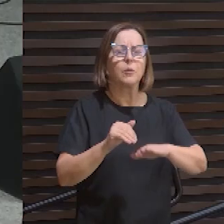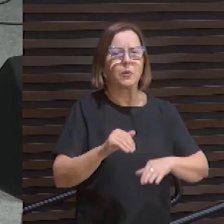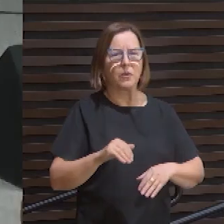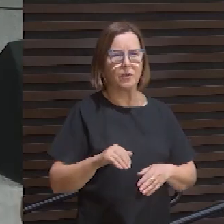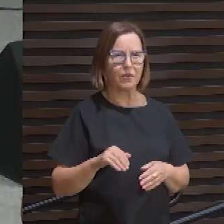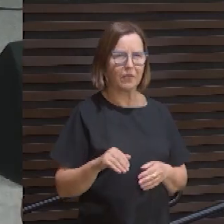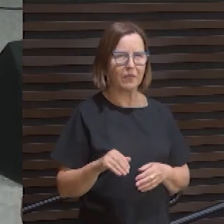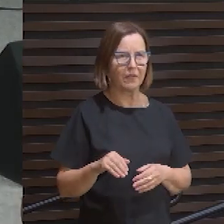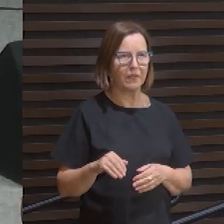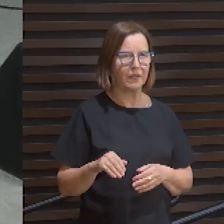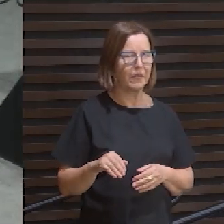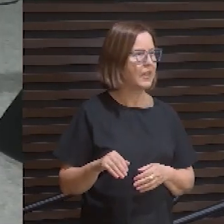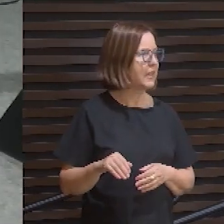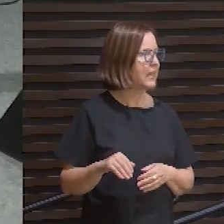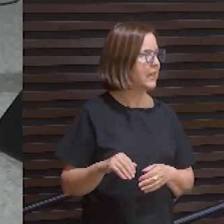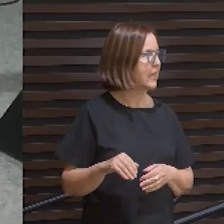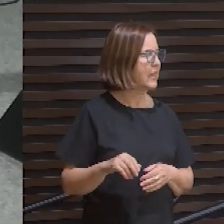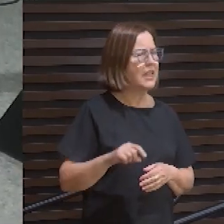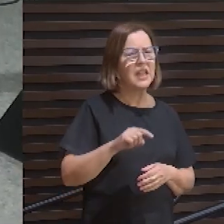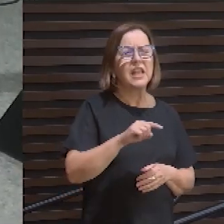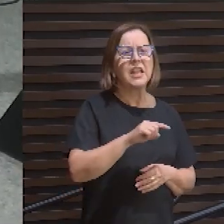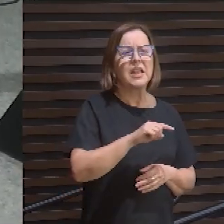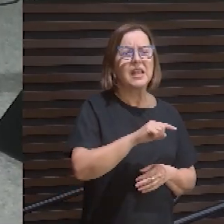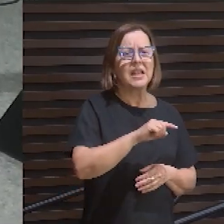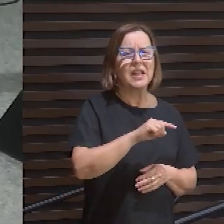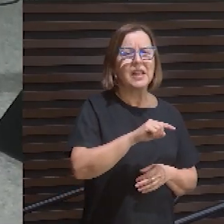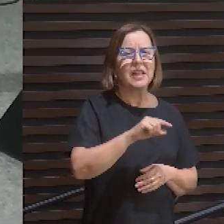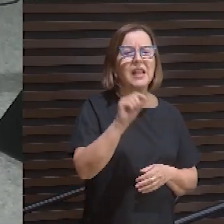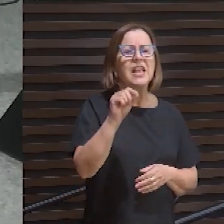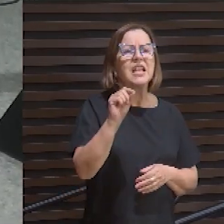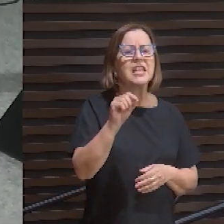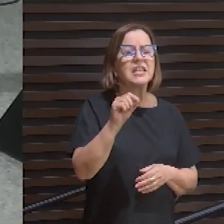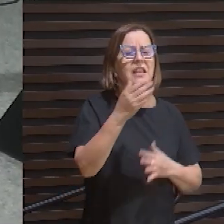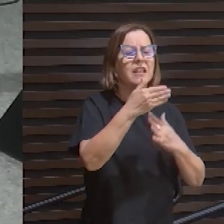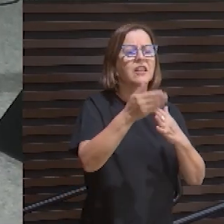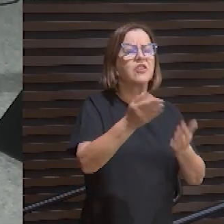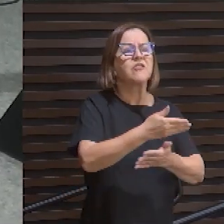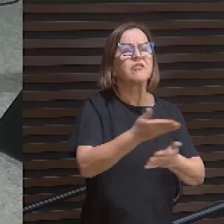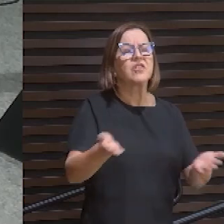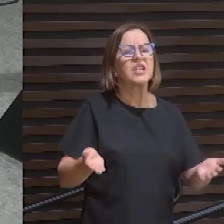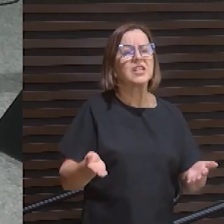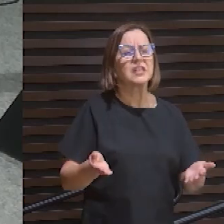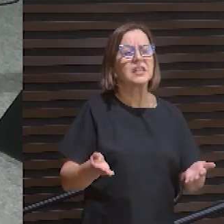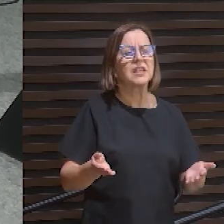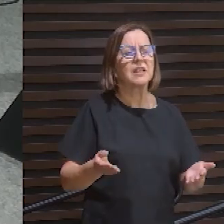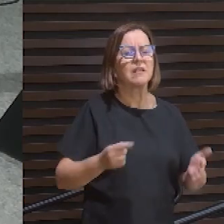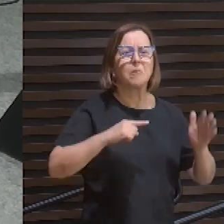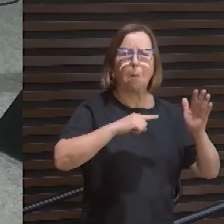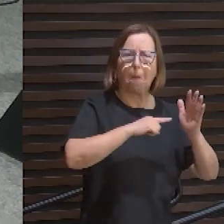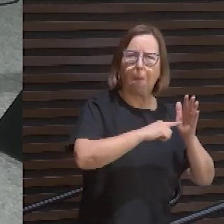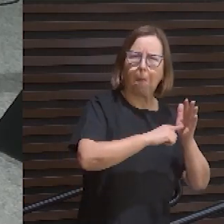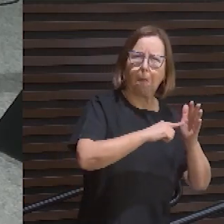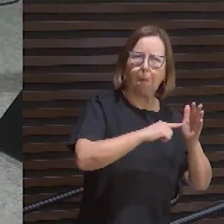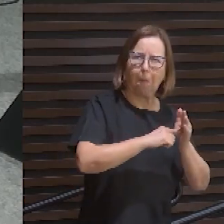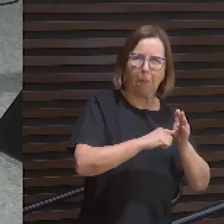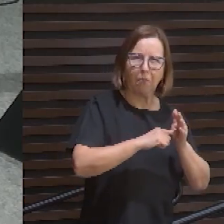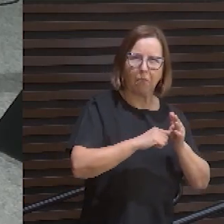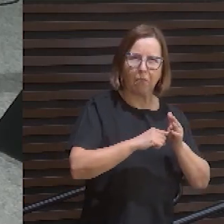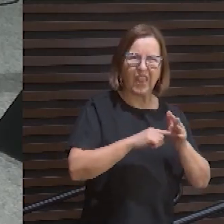o alcagueta? É o dedo duro que está contando lá para o rei de